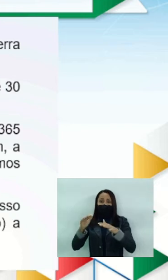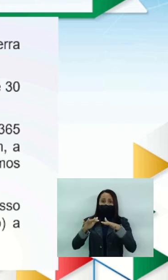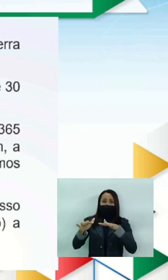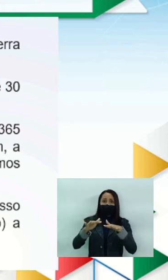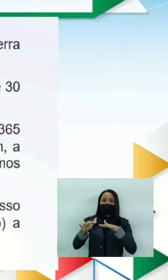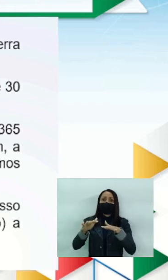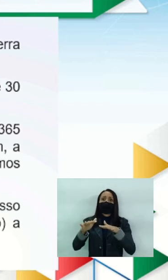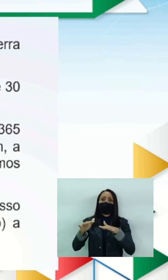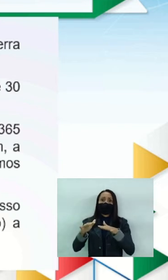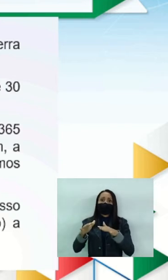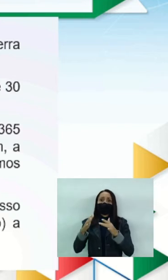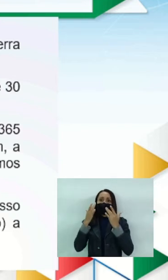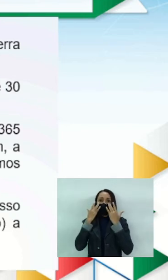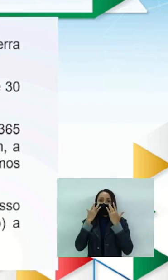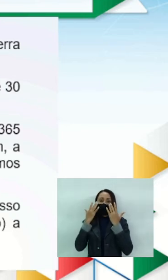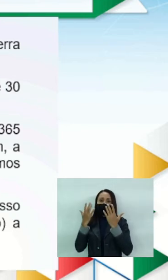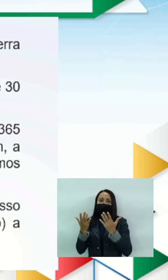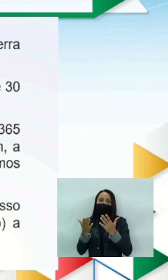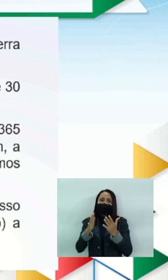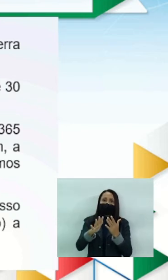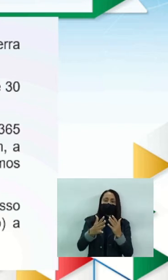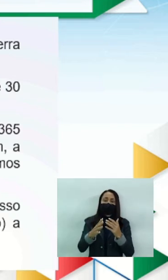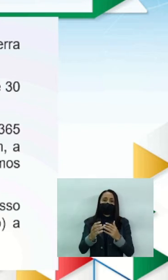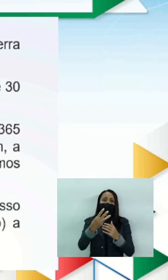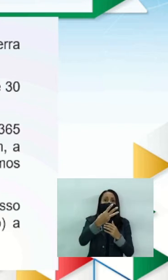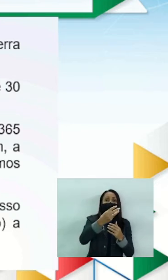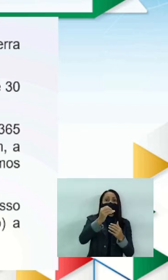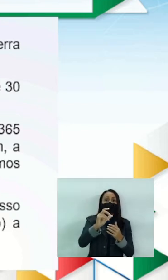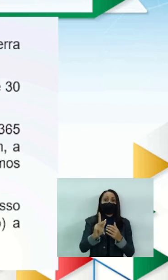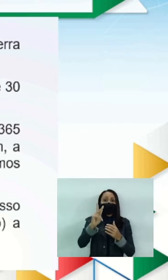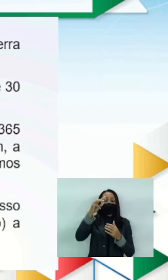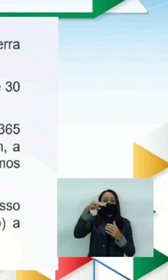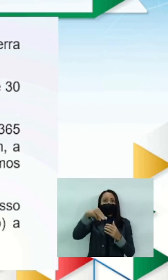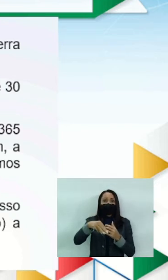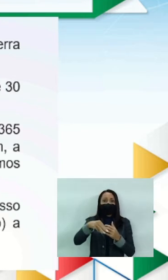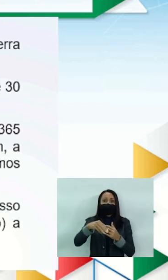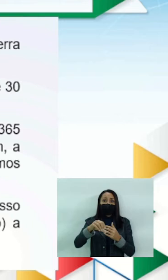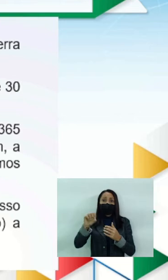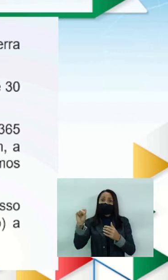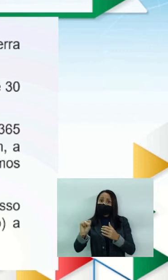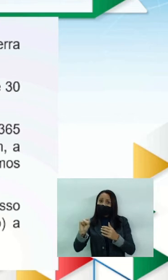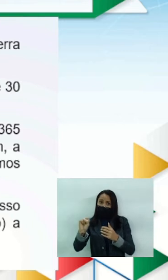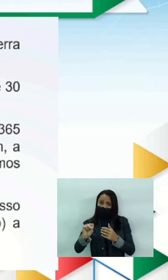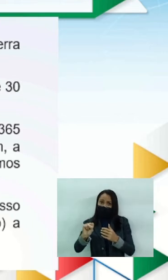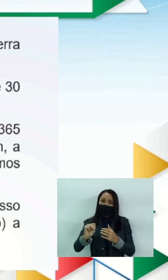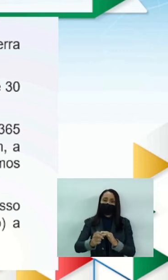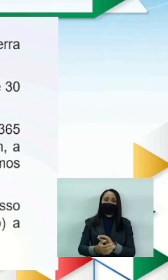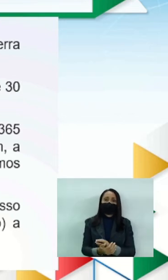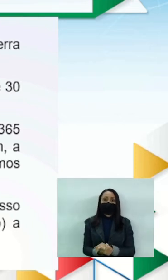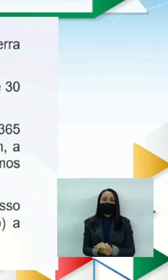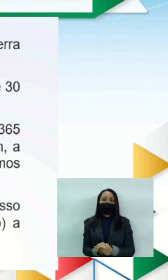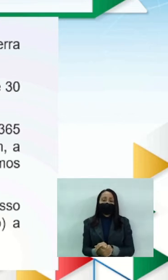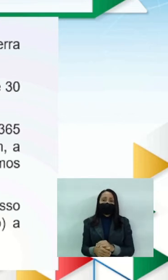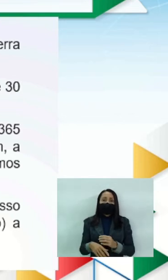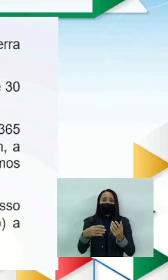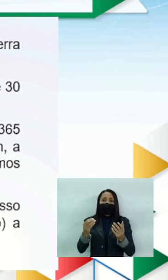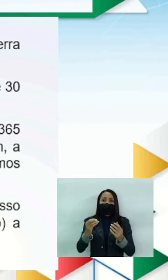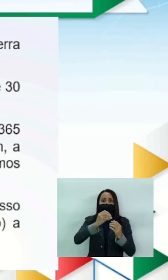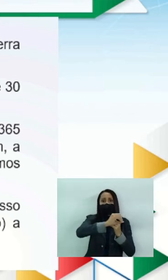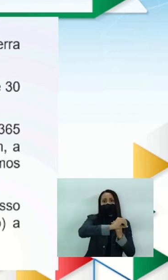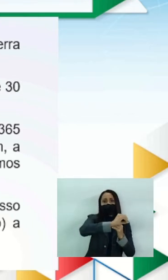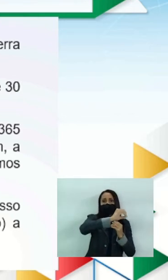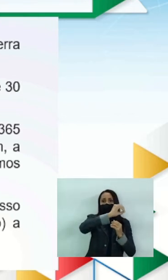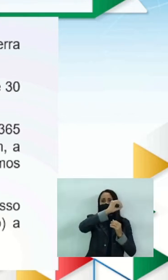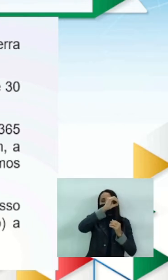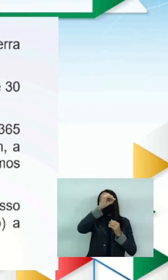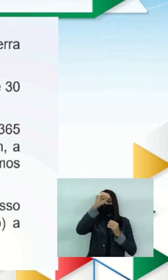é elíptico, com velocidade aproximada de 30 km por segundo. Né? Para dar uma volta completa ao redor do Sol,